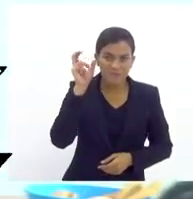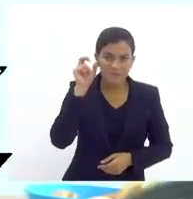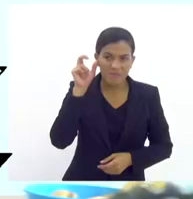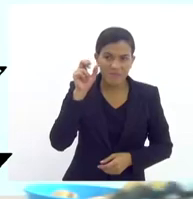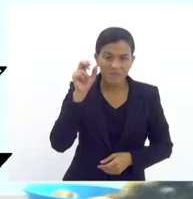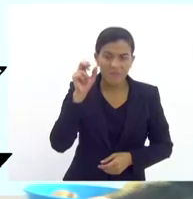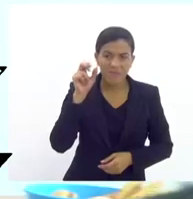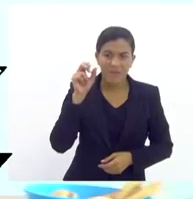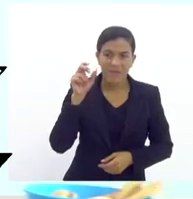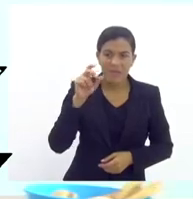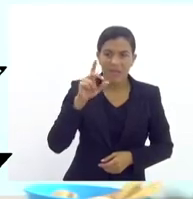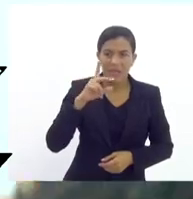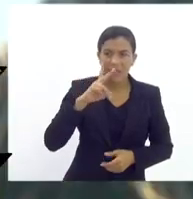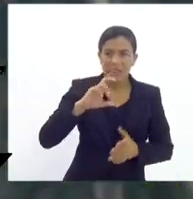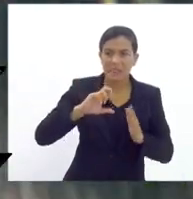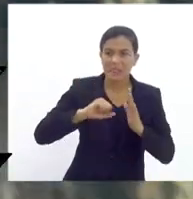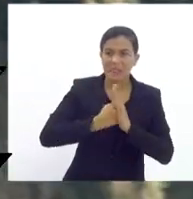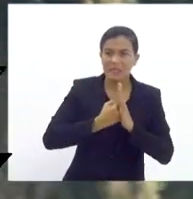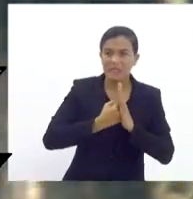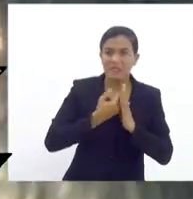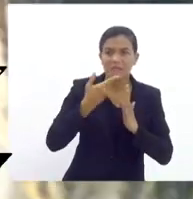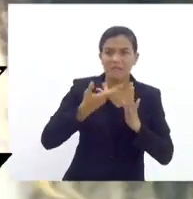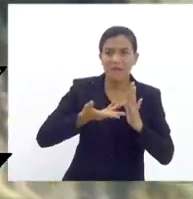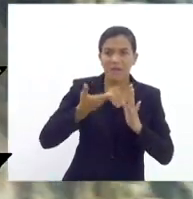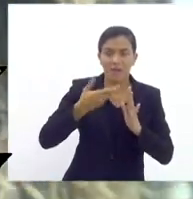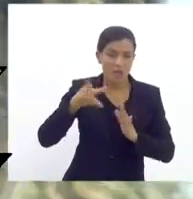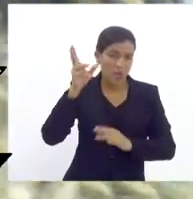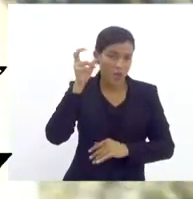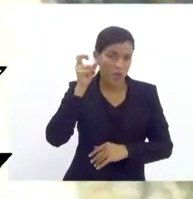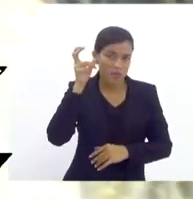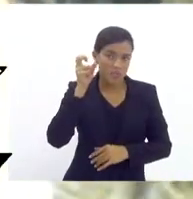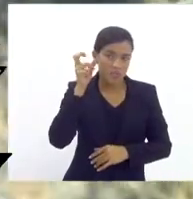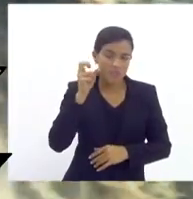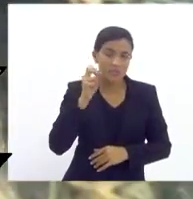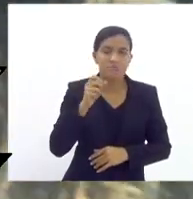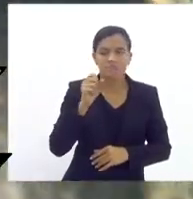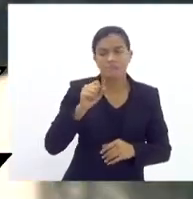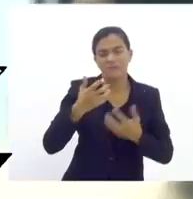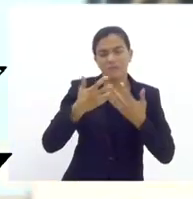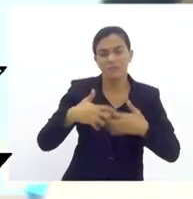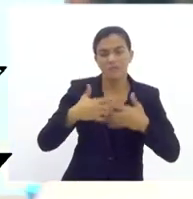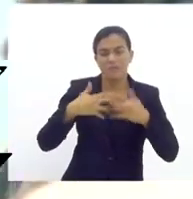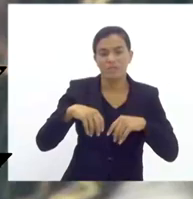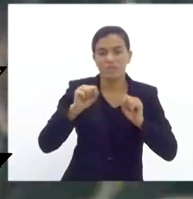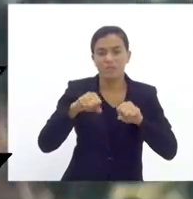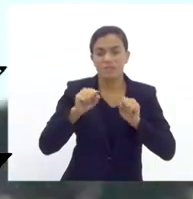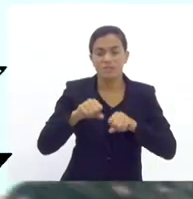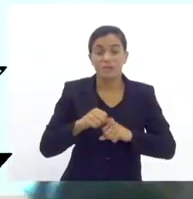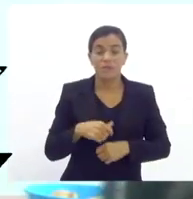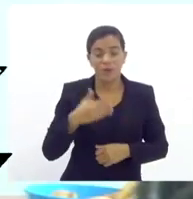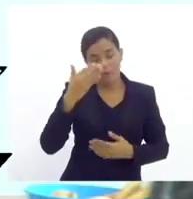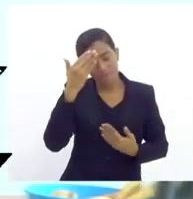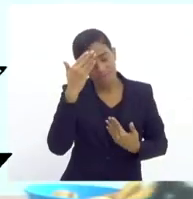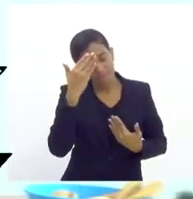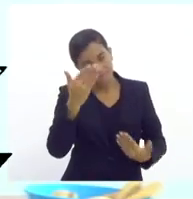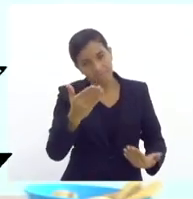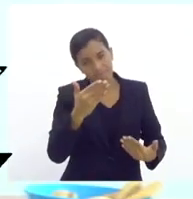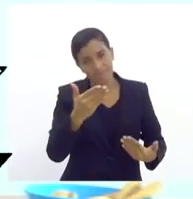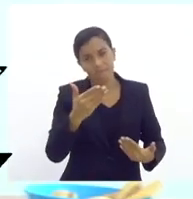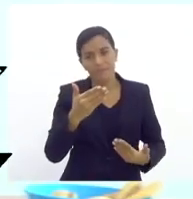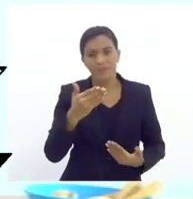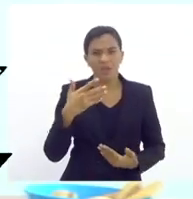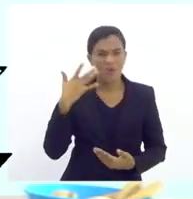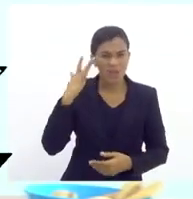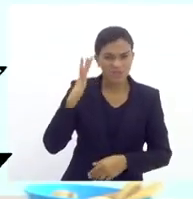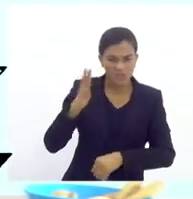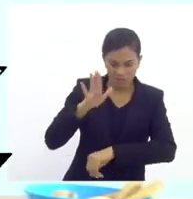tá desligado Fala um pouquinho mais alto bom muito obrigado eu acho que